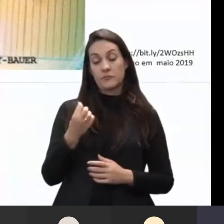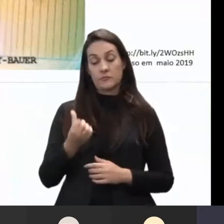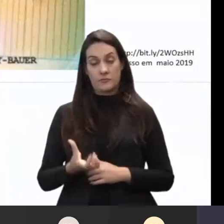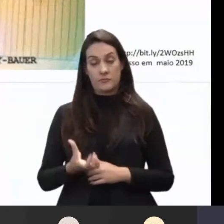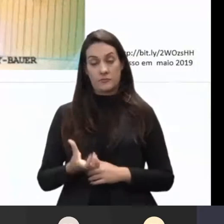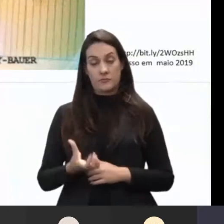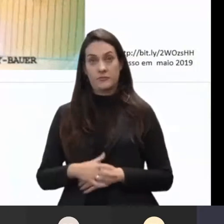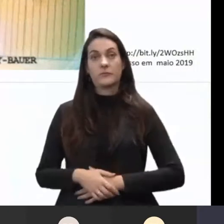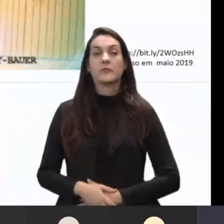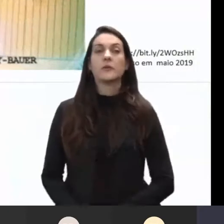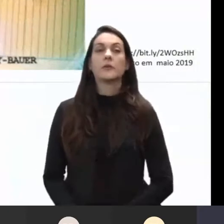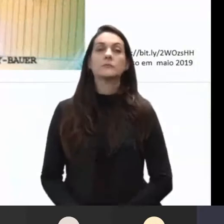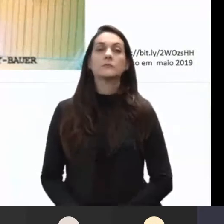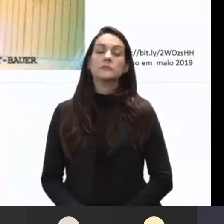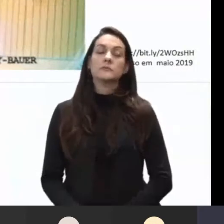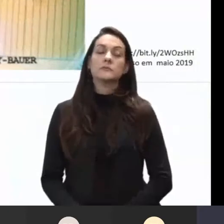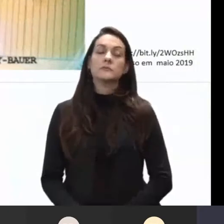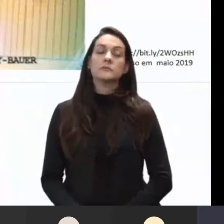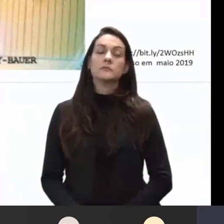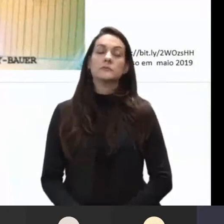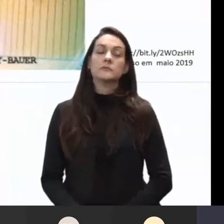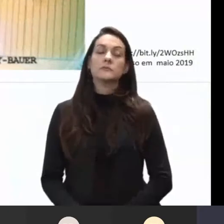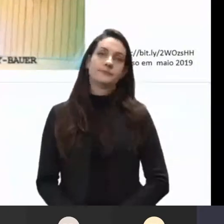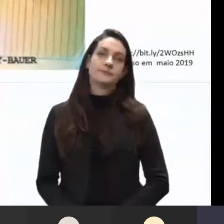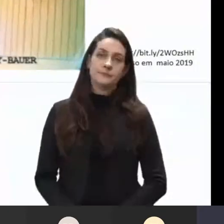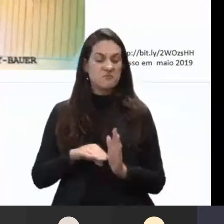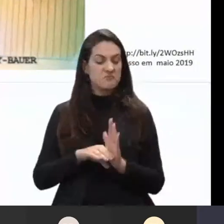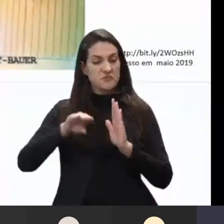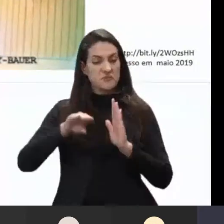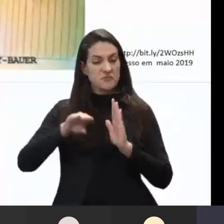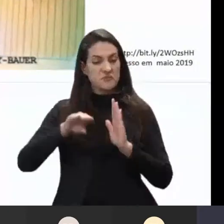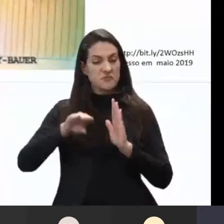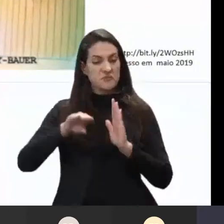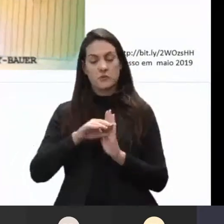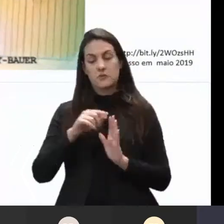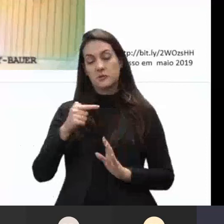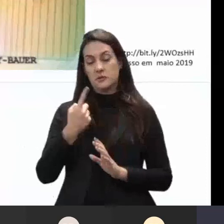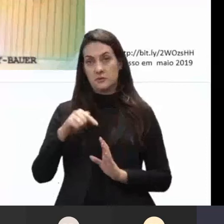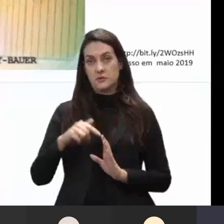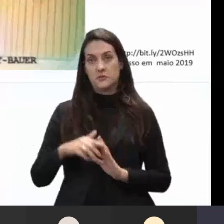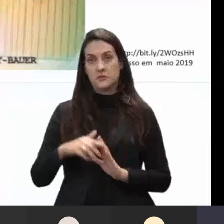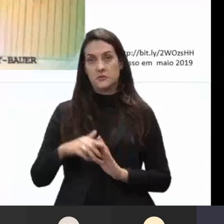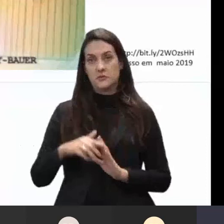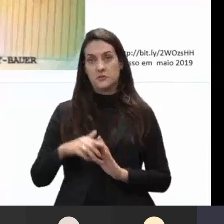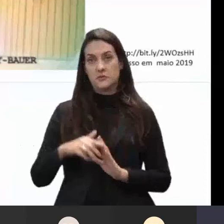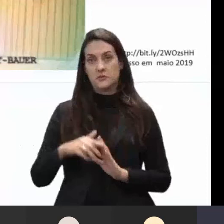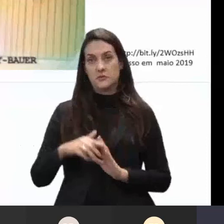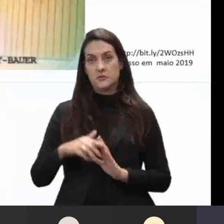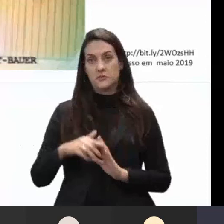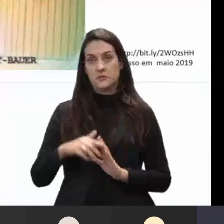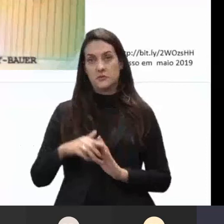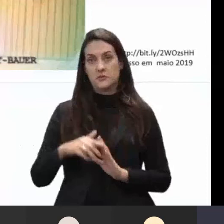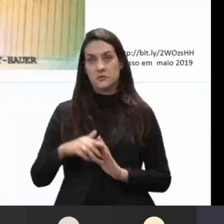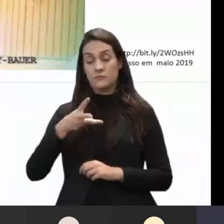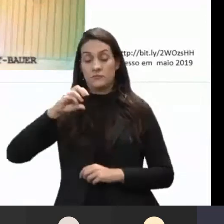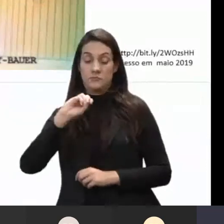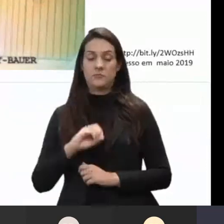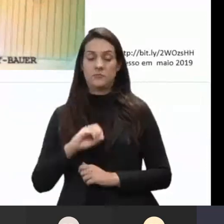o halo tem que ser maior ou igual a 17. O nosso halo obtido foi 30. Se ele é maior ou igual